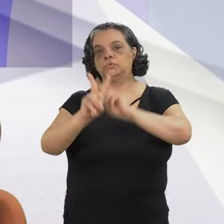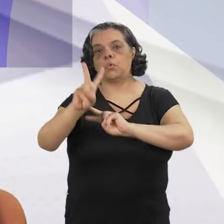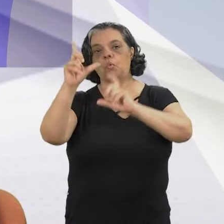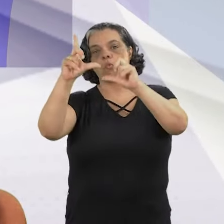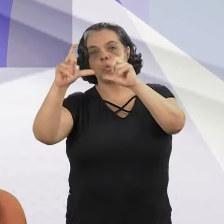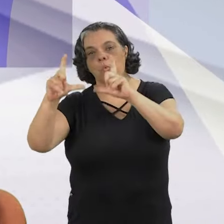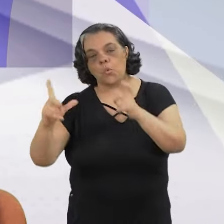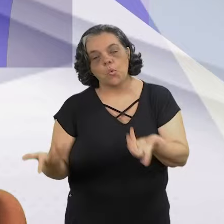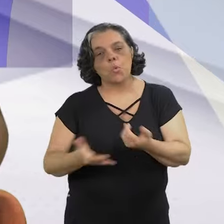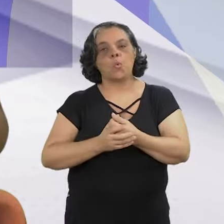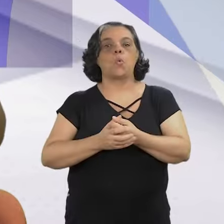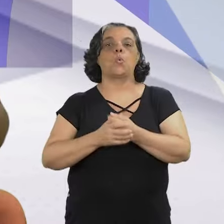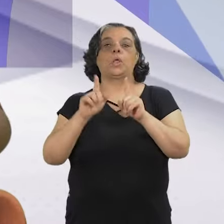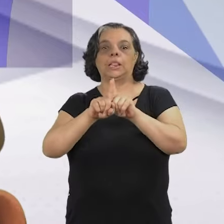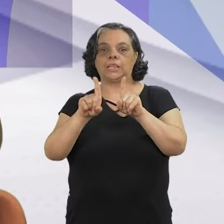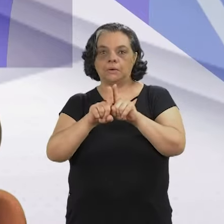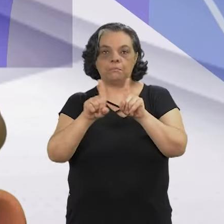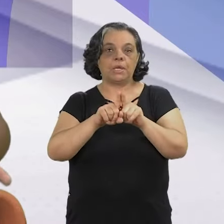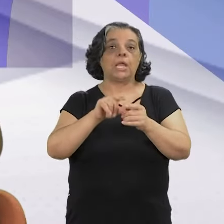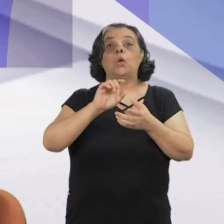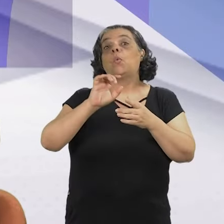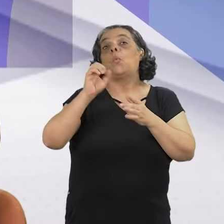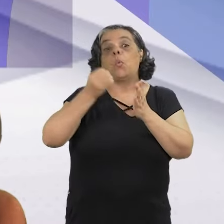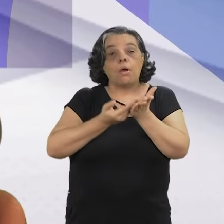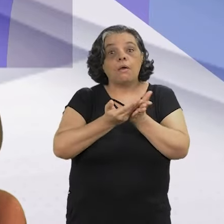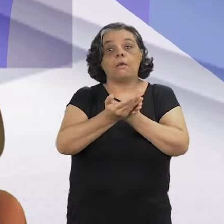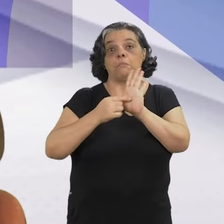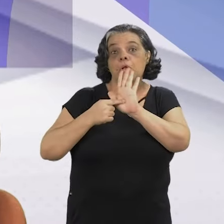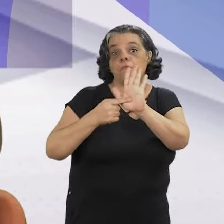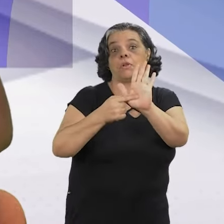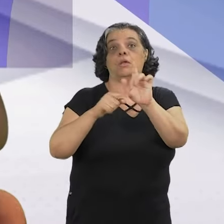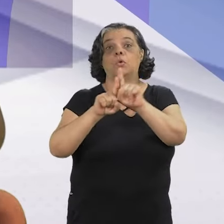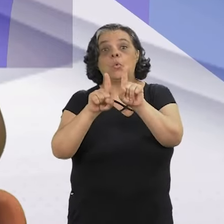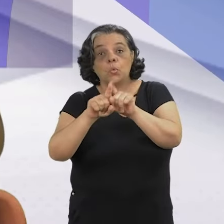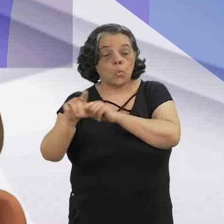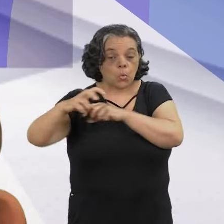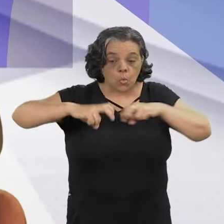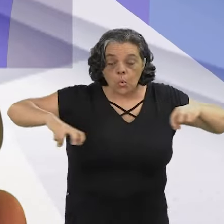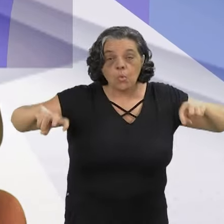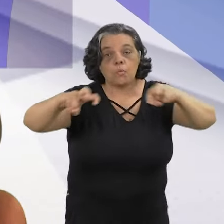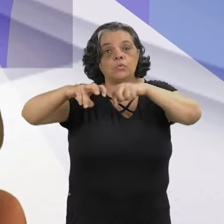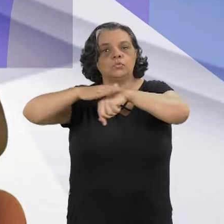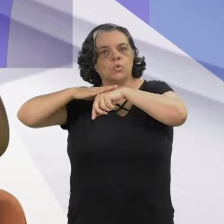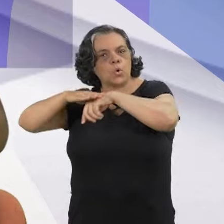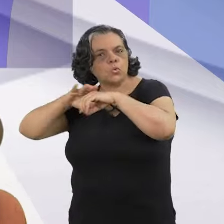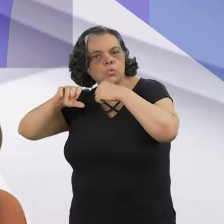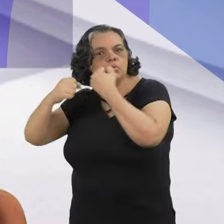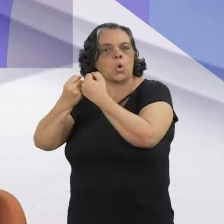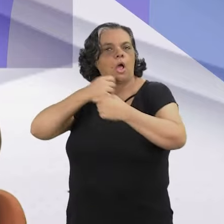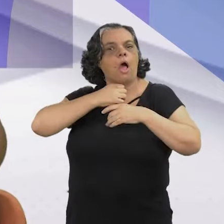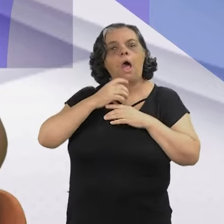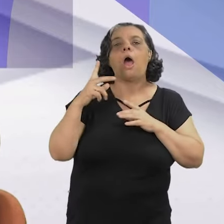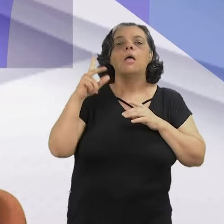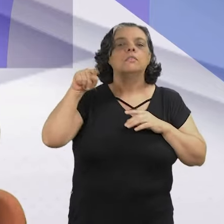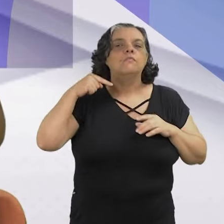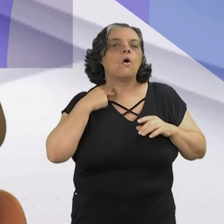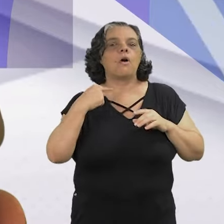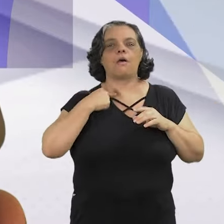com fotografia com lambes com cartazes com panfletos com rodas de conversa sociólogos advogados